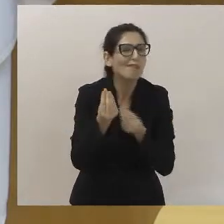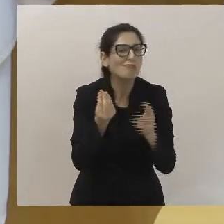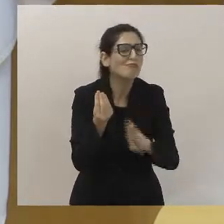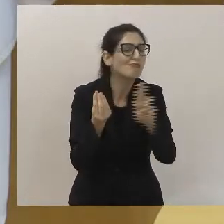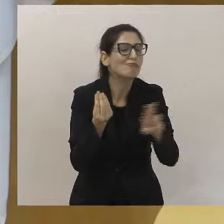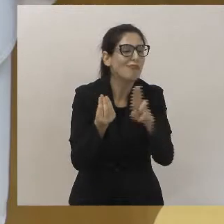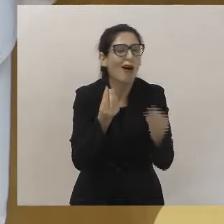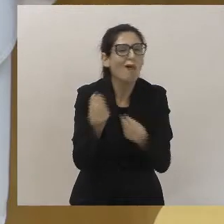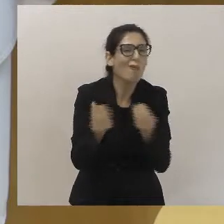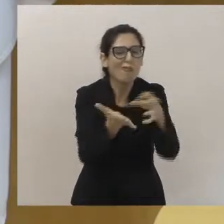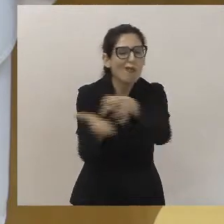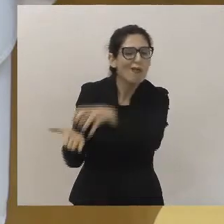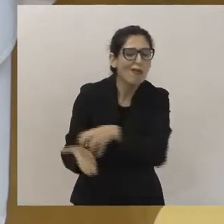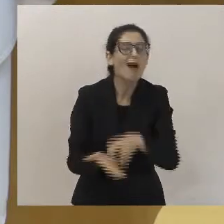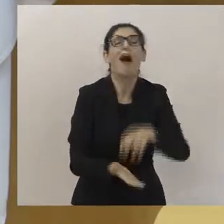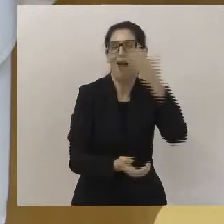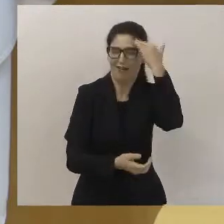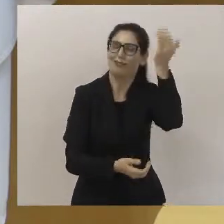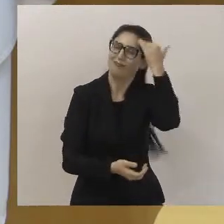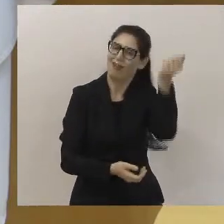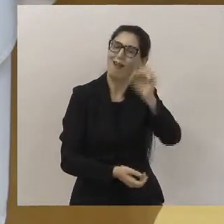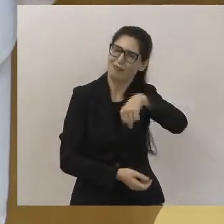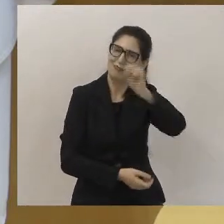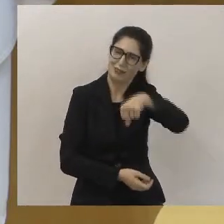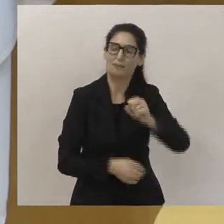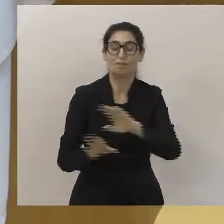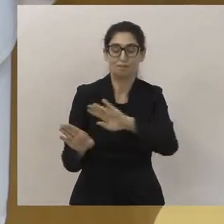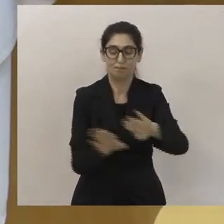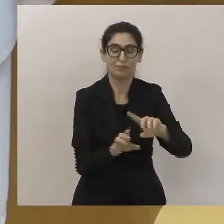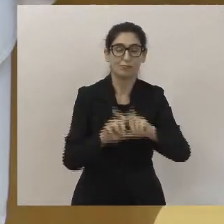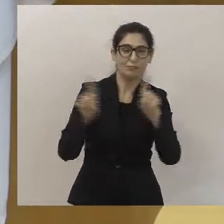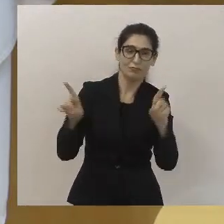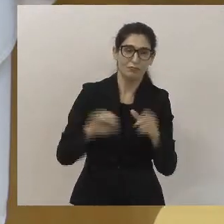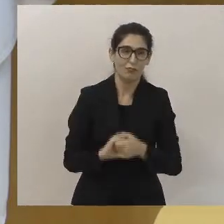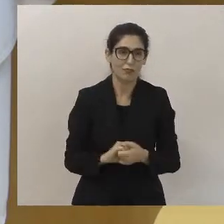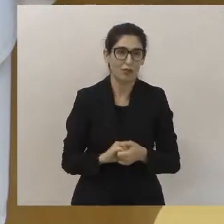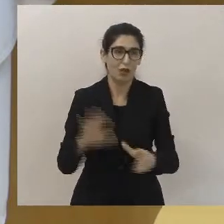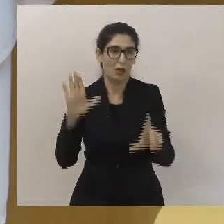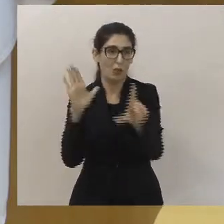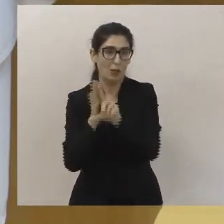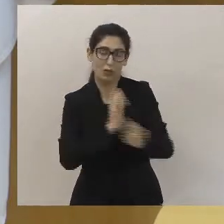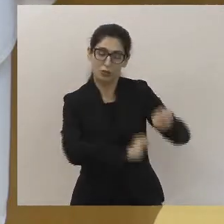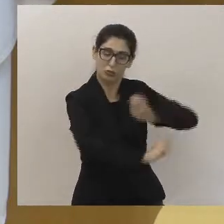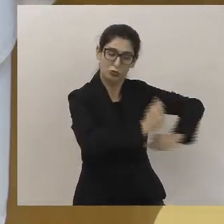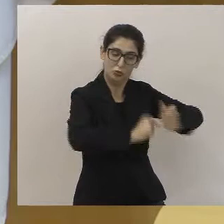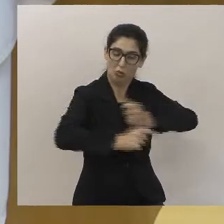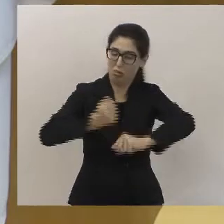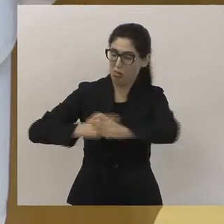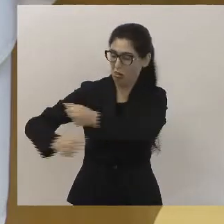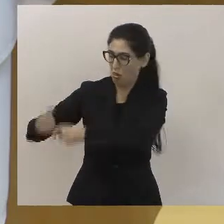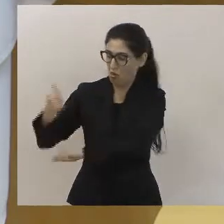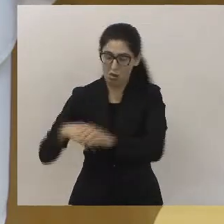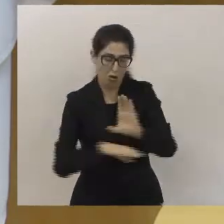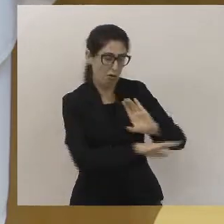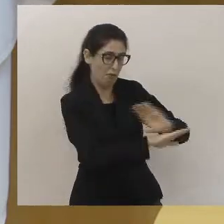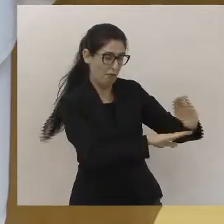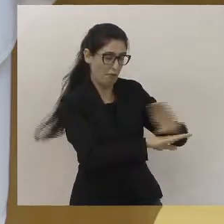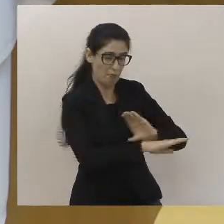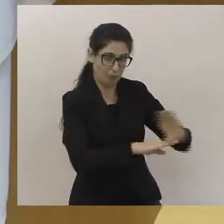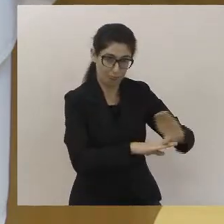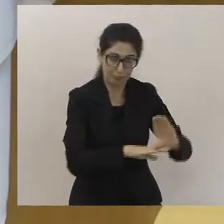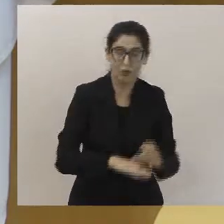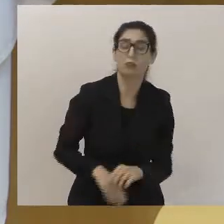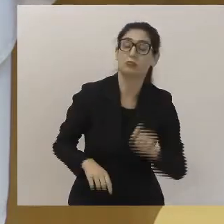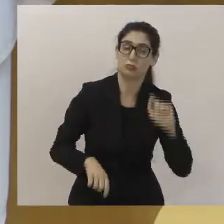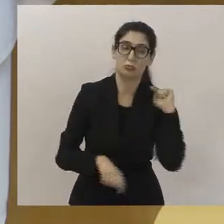serve na verdade para pelo menos na minha opinião é que quando a gente vai discutir a lei de diretrizes orçamentária a gente tem que buscar